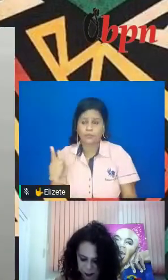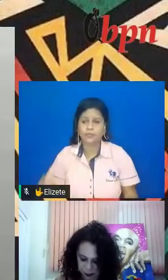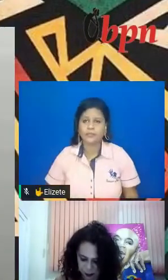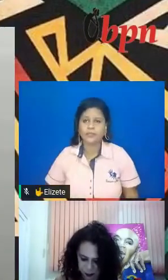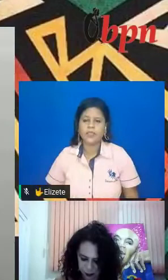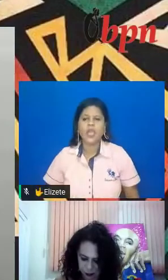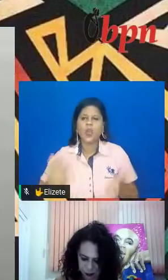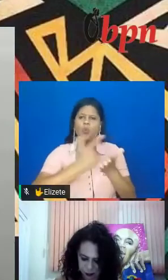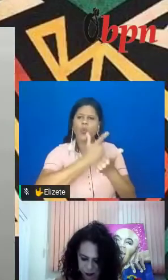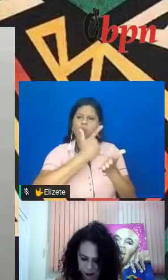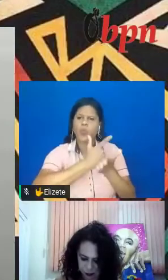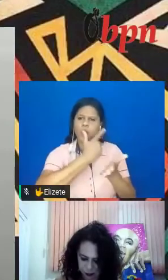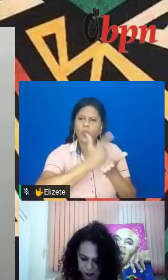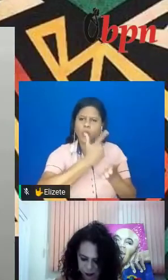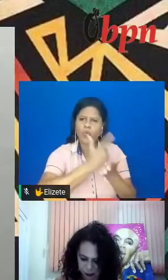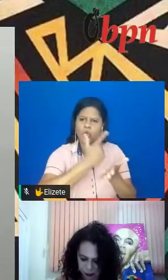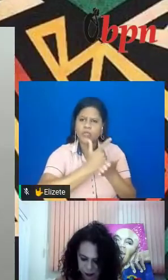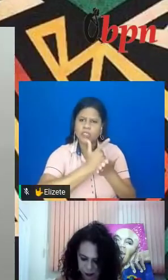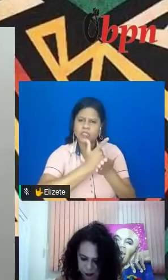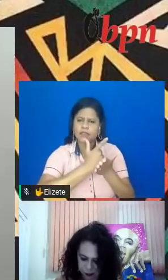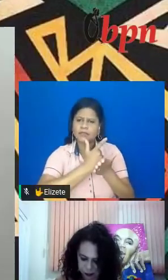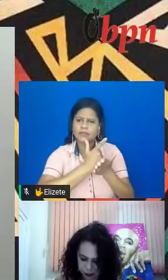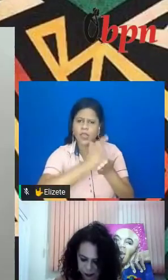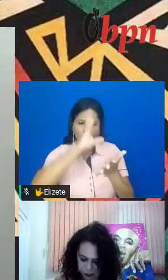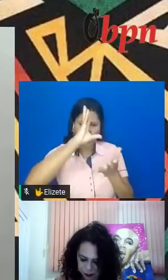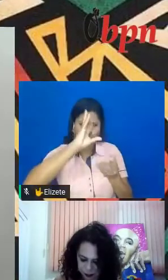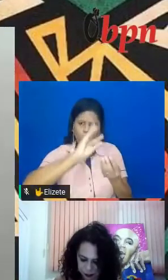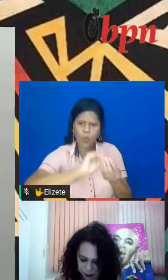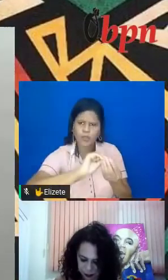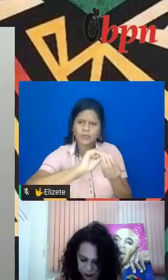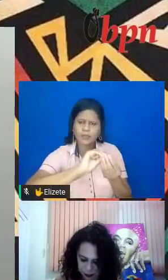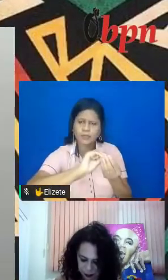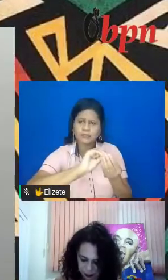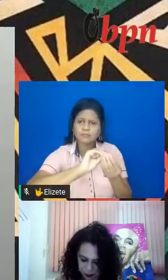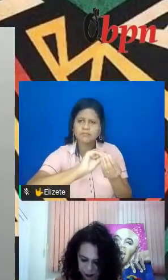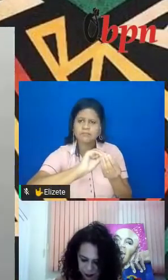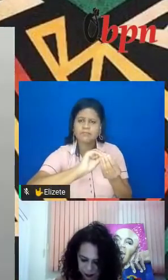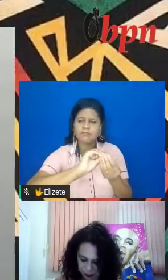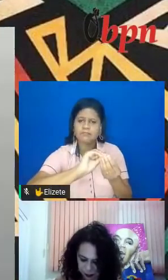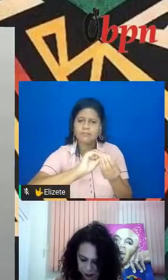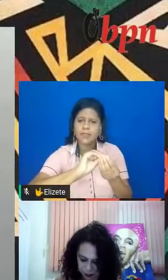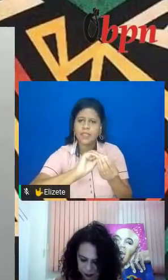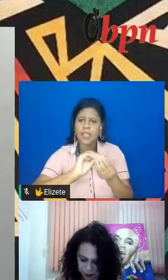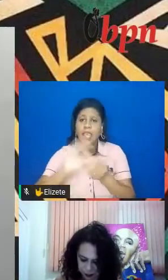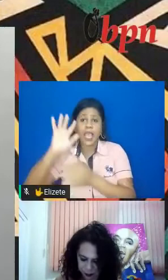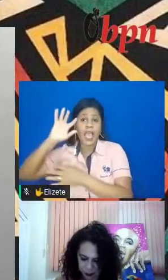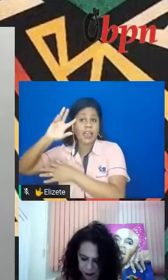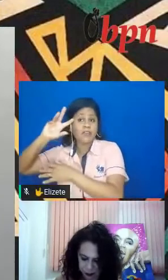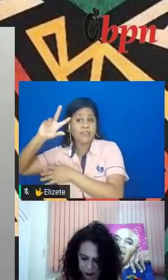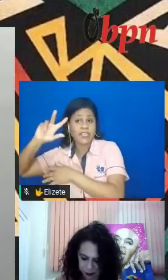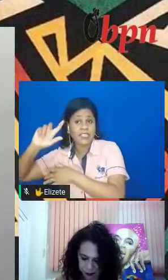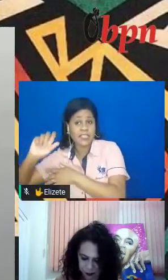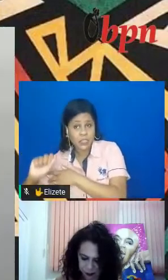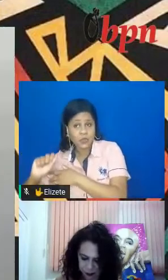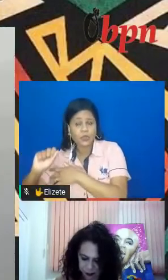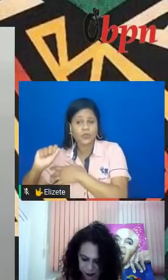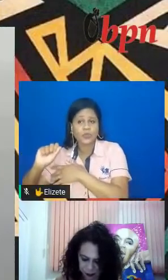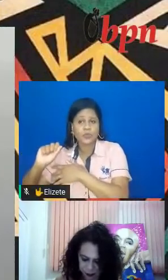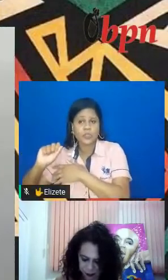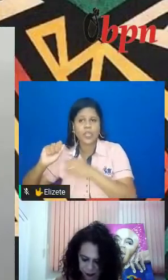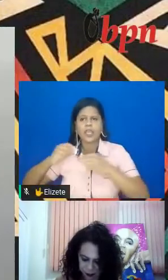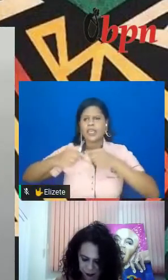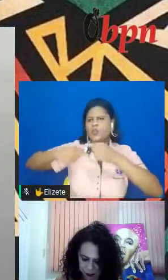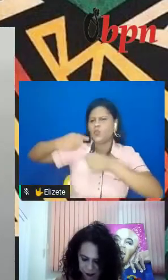essa leitura faz muita ressonância, né, entre os africanos e os descendentes de